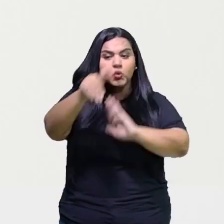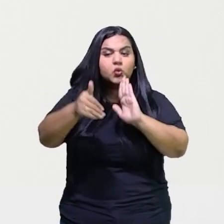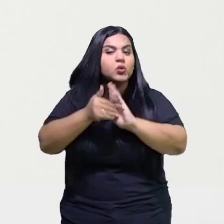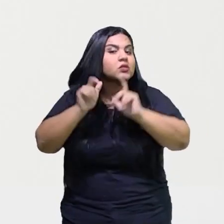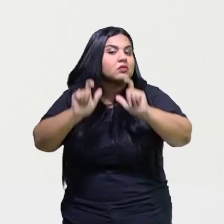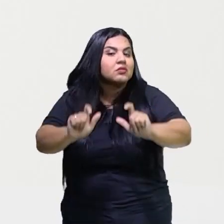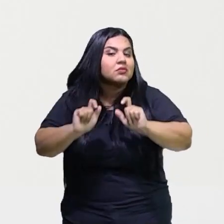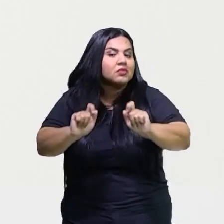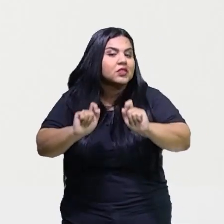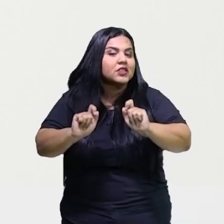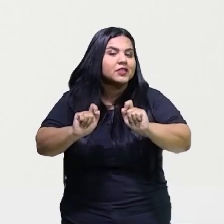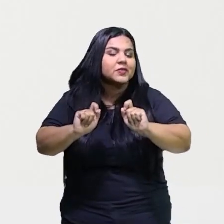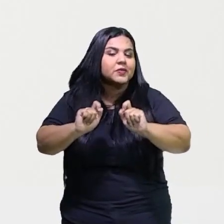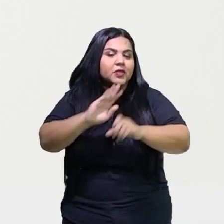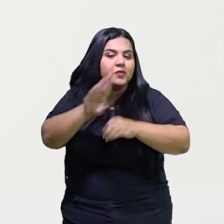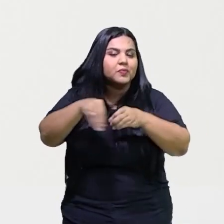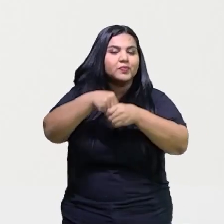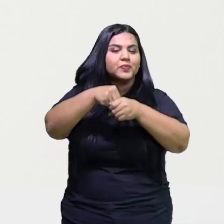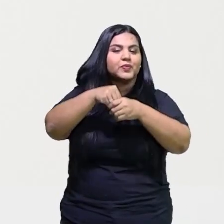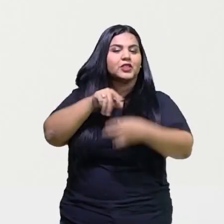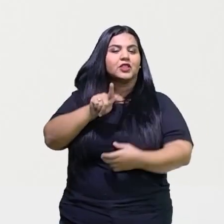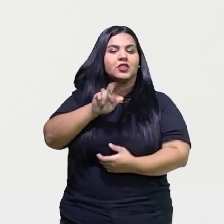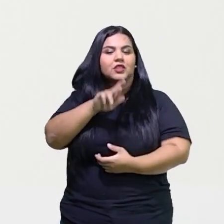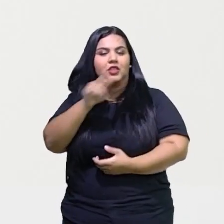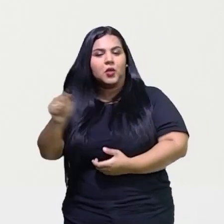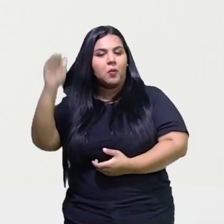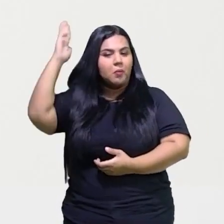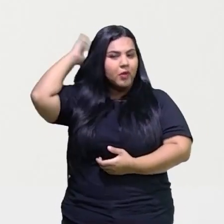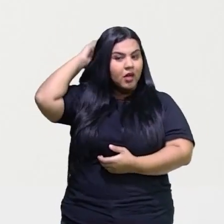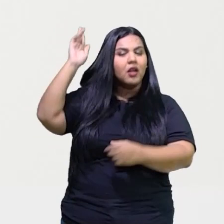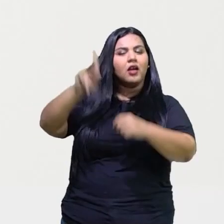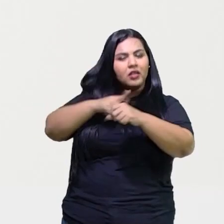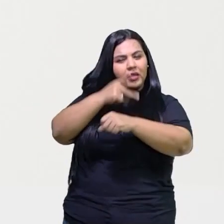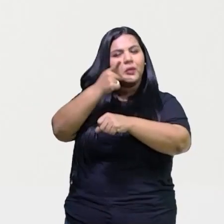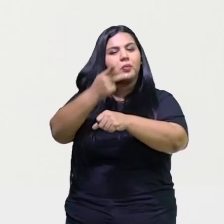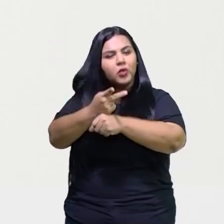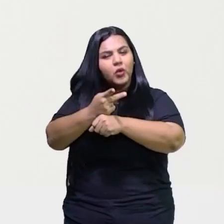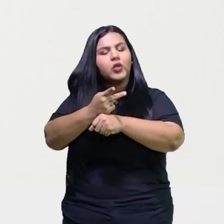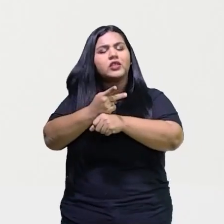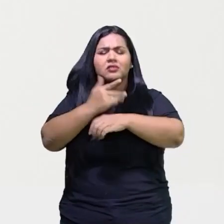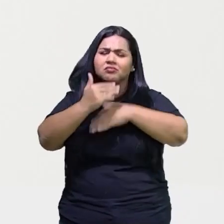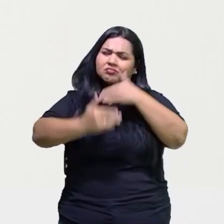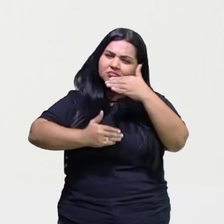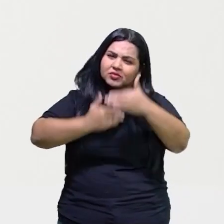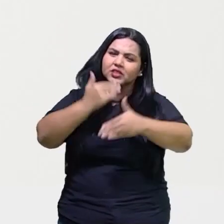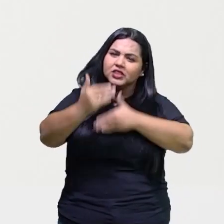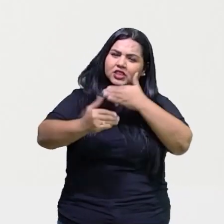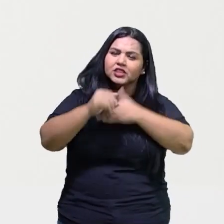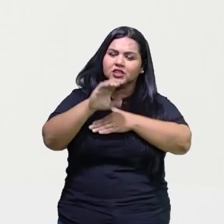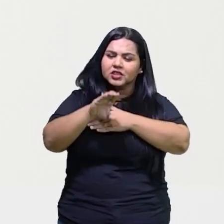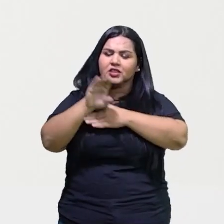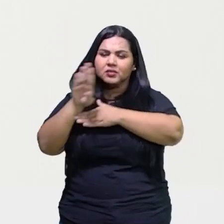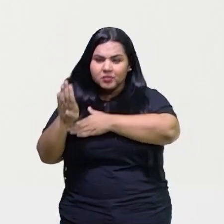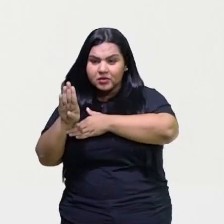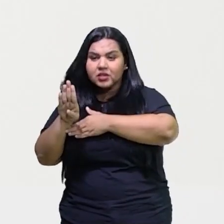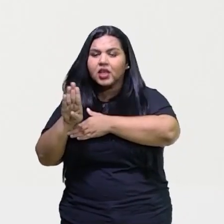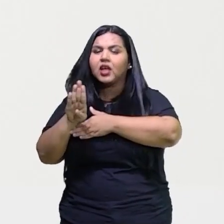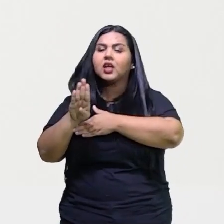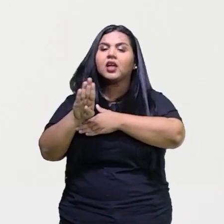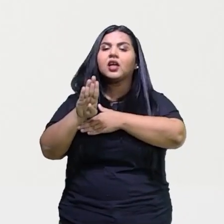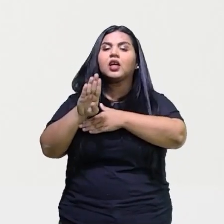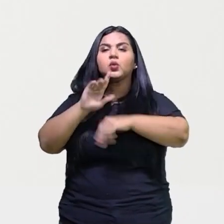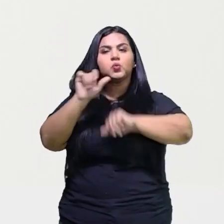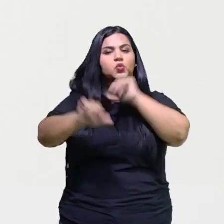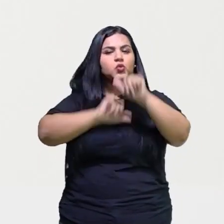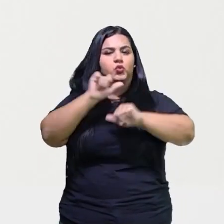à província Grão-Pará. Aí mais tarde, depois daquele processo lá da cabanagem, aí tudo